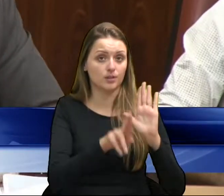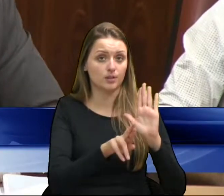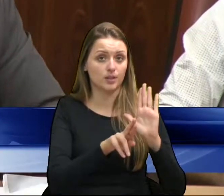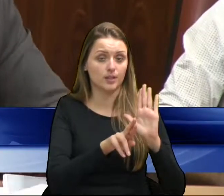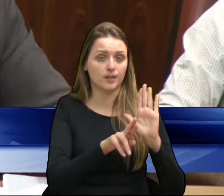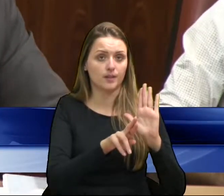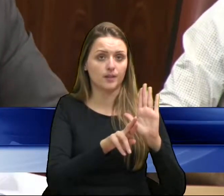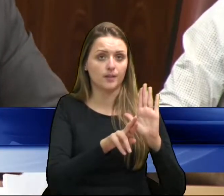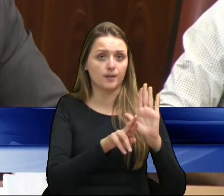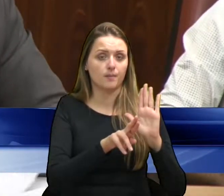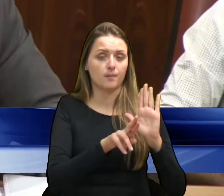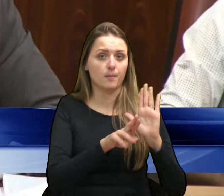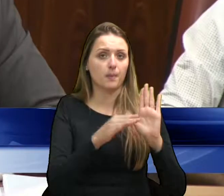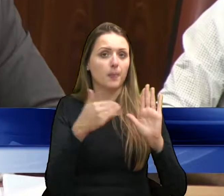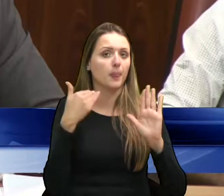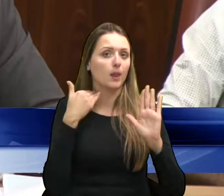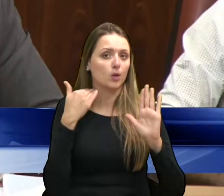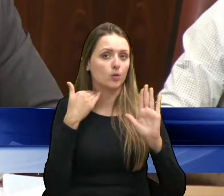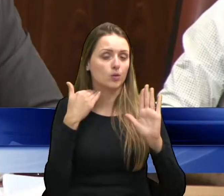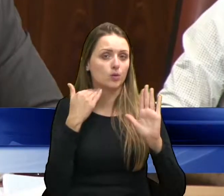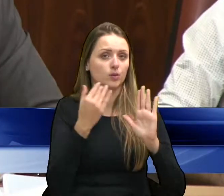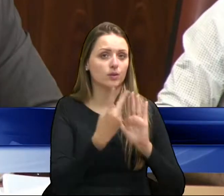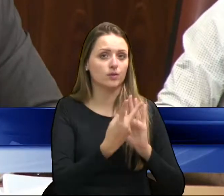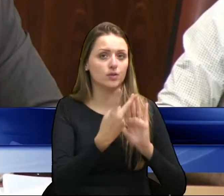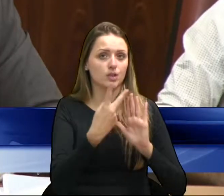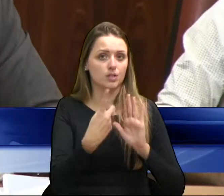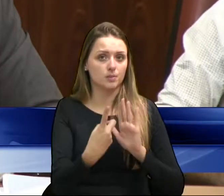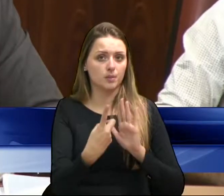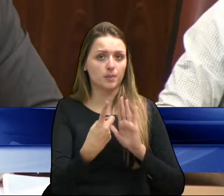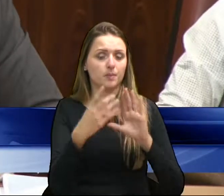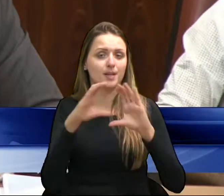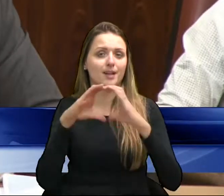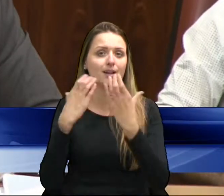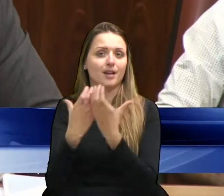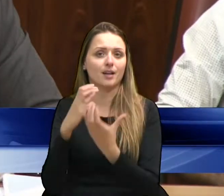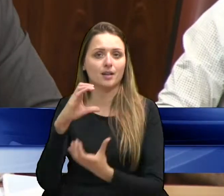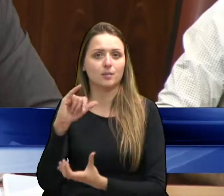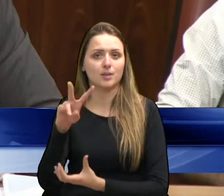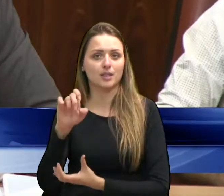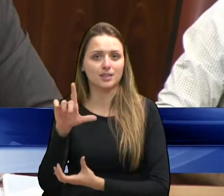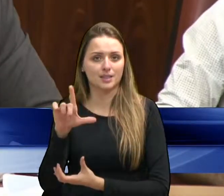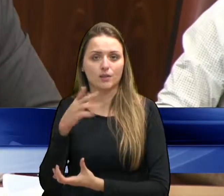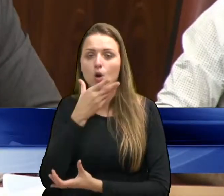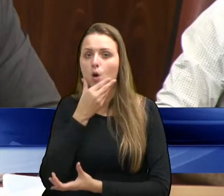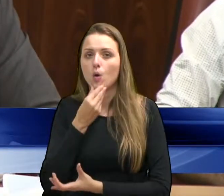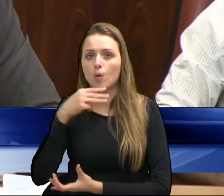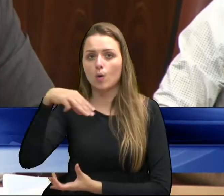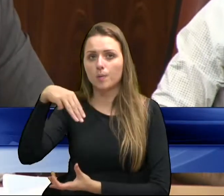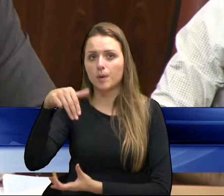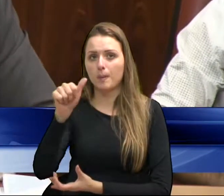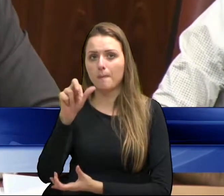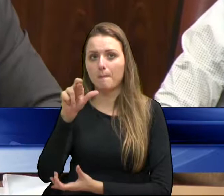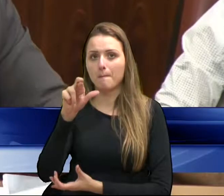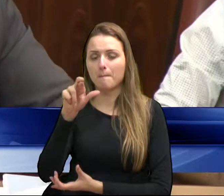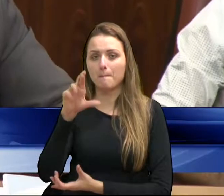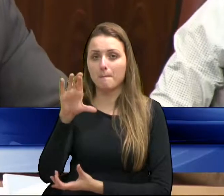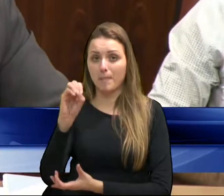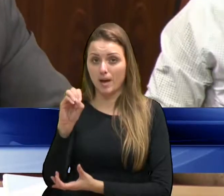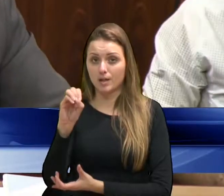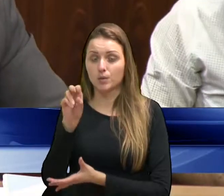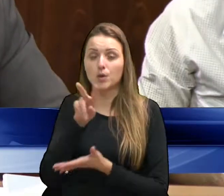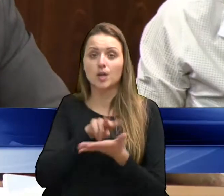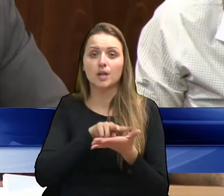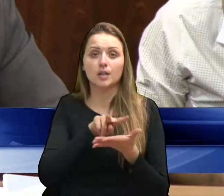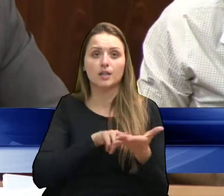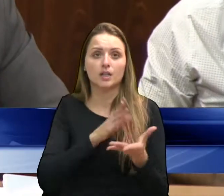O desembargador da 21ª Câmara Civil é o desembargador Marco Aurélio Renz, relator deste